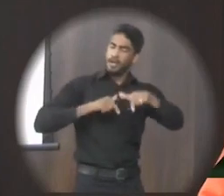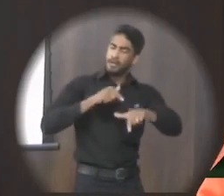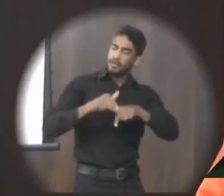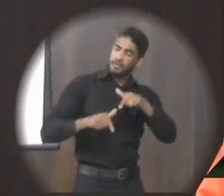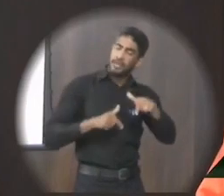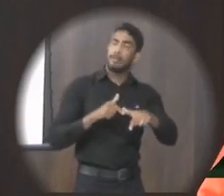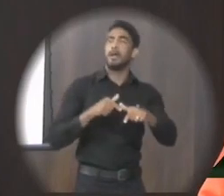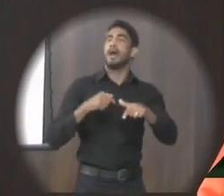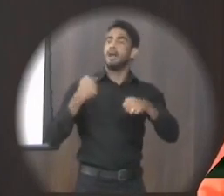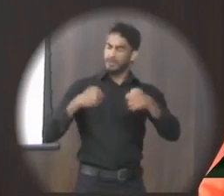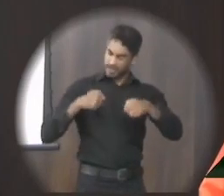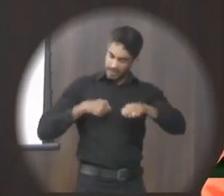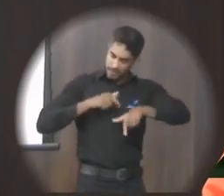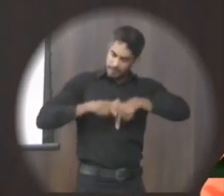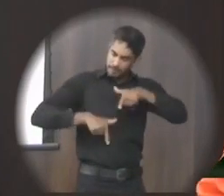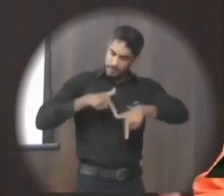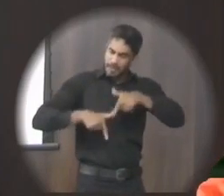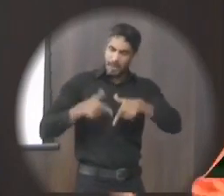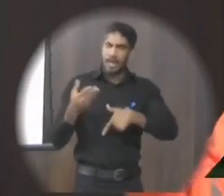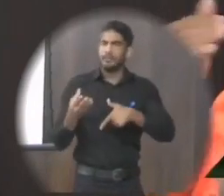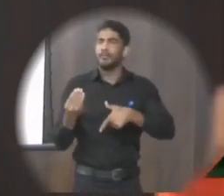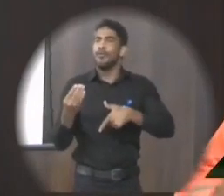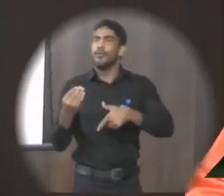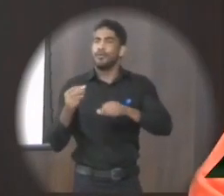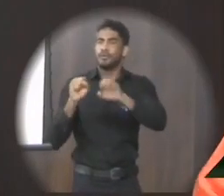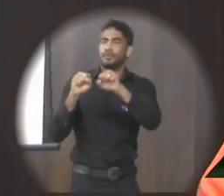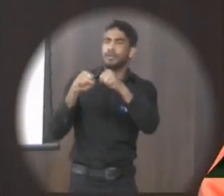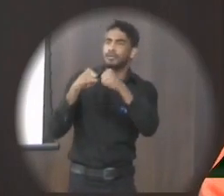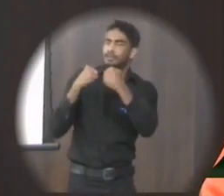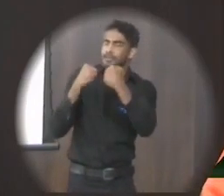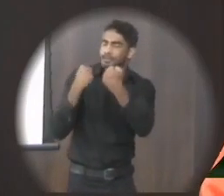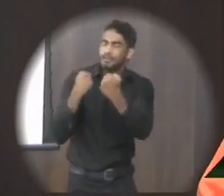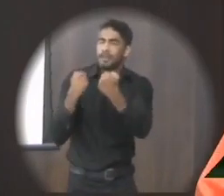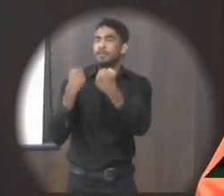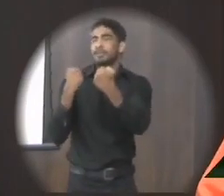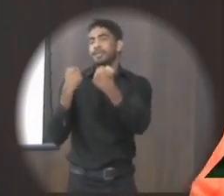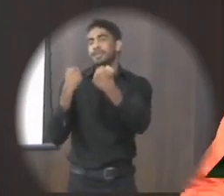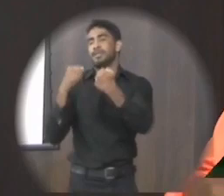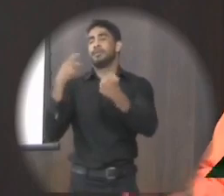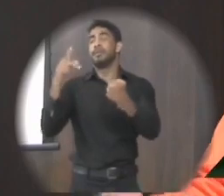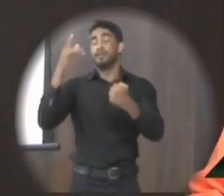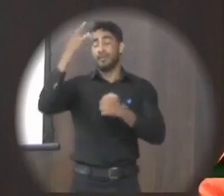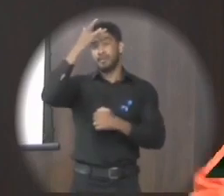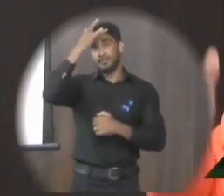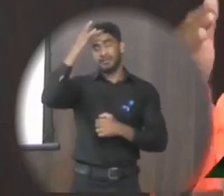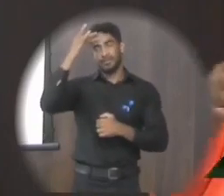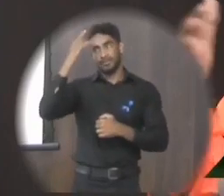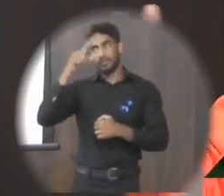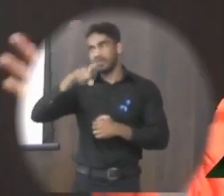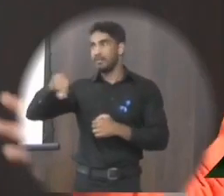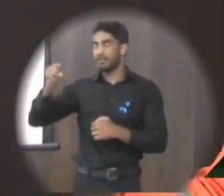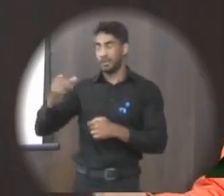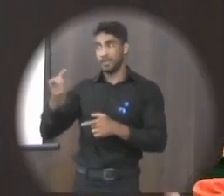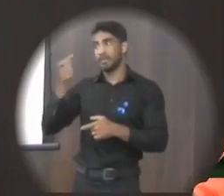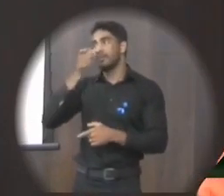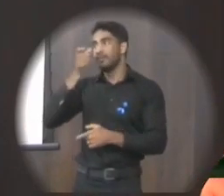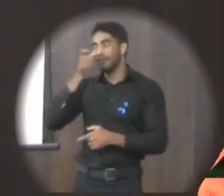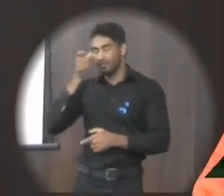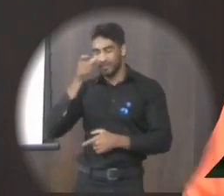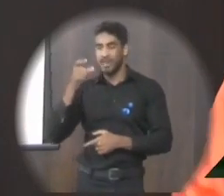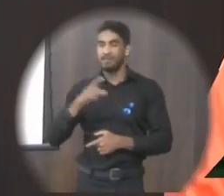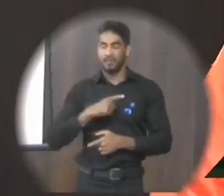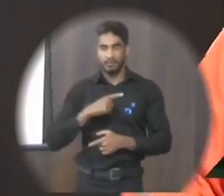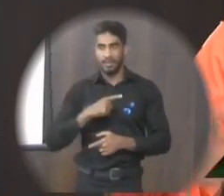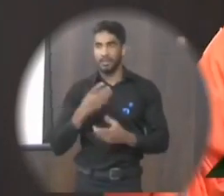tem trabalhado muito em relação à prevenção em edificações. E aí os senhores observam que a maioria das edificações